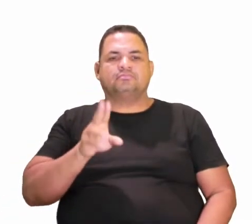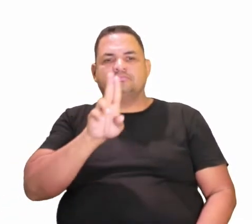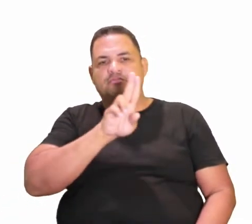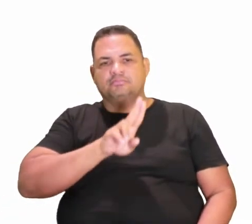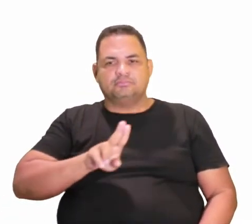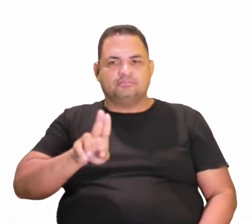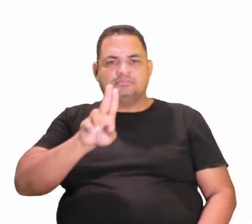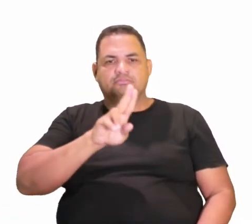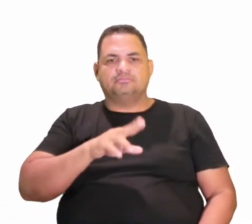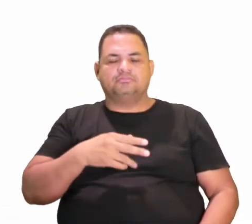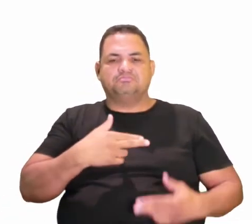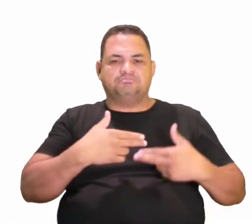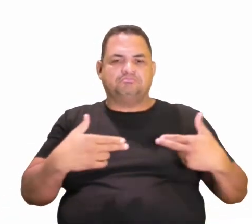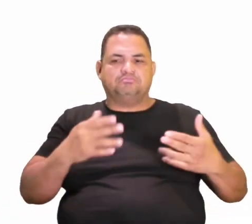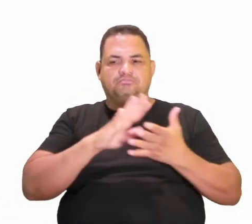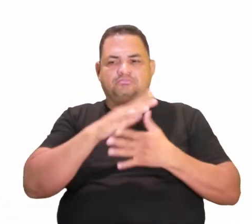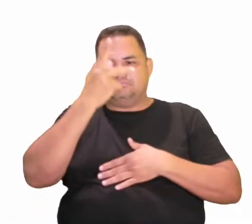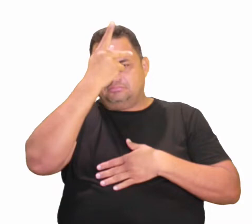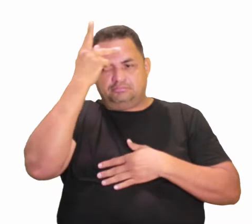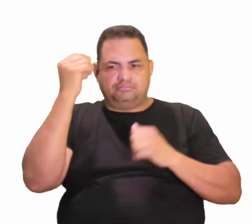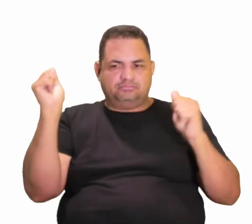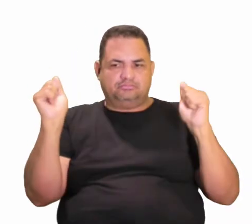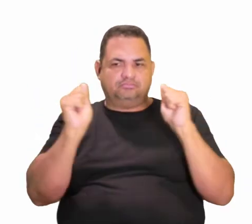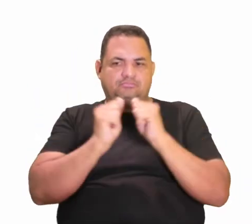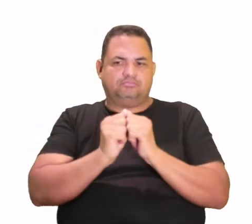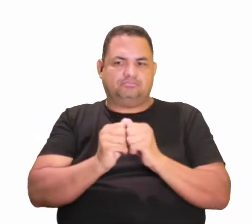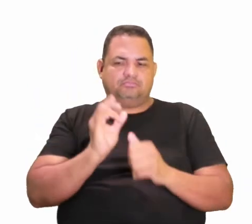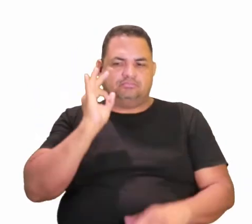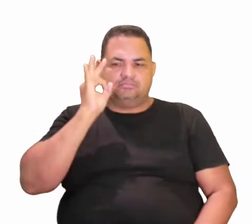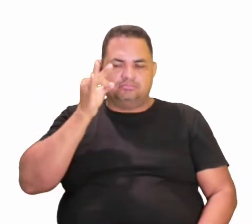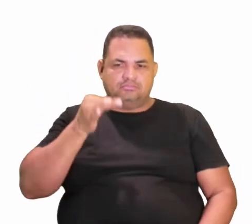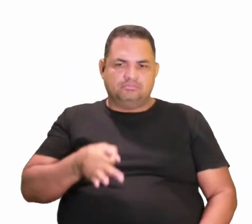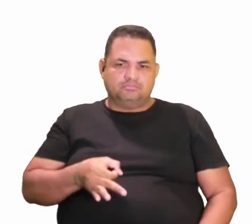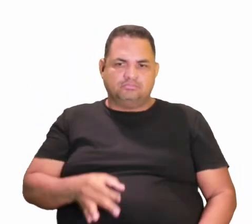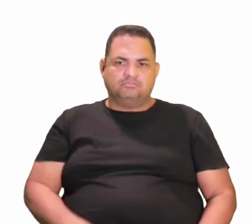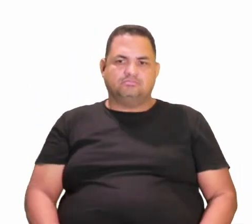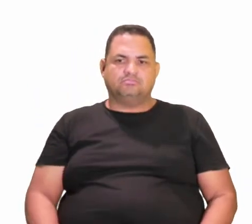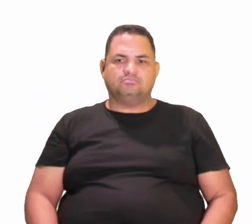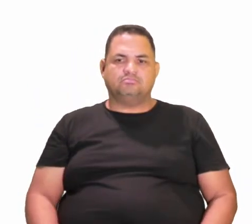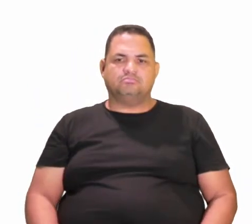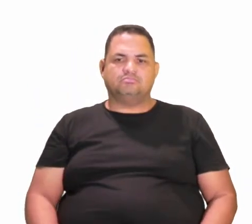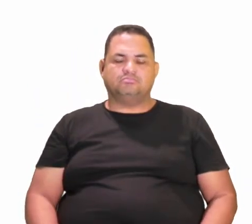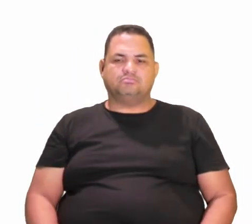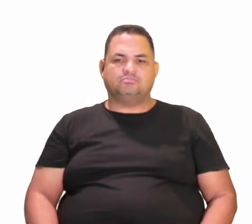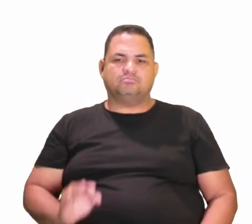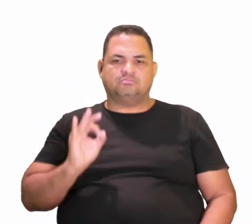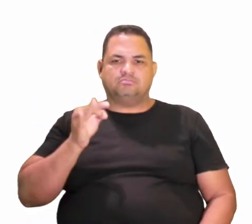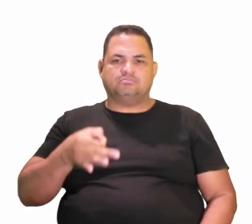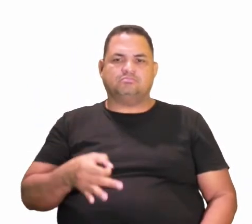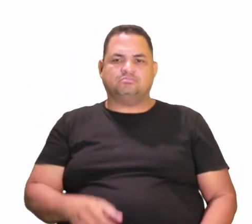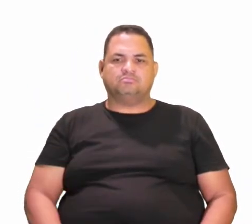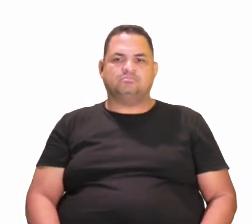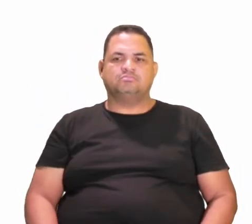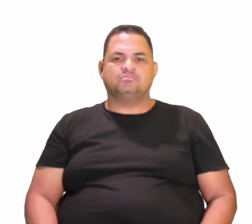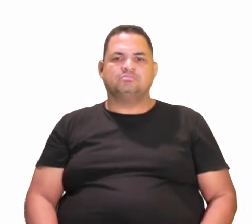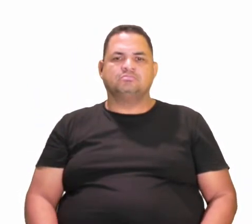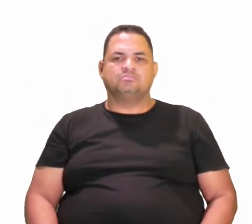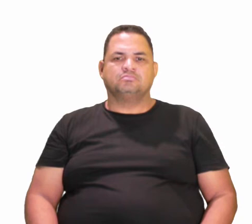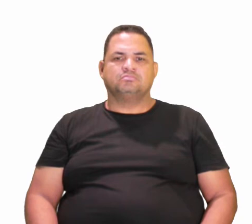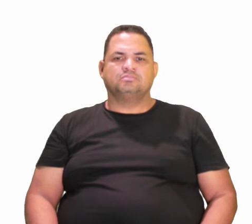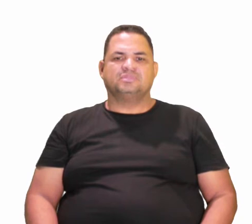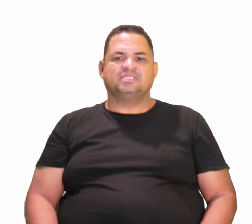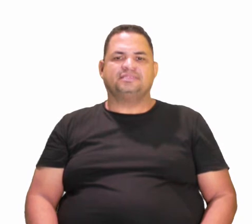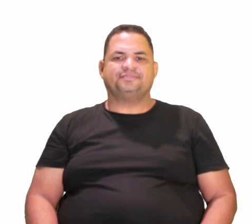usa para coisas ou pessoas que estão próximas. Então, está essa informação correct, correta.